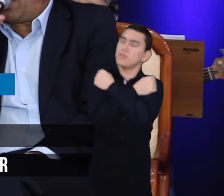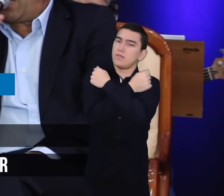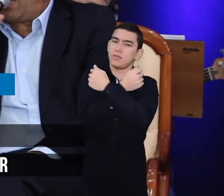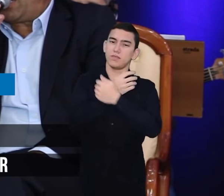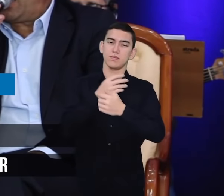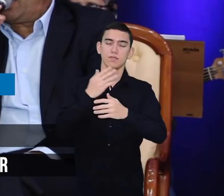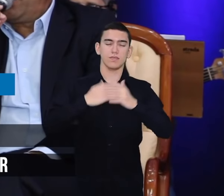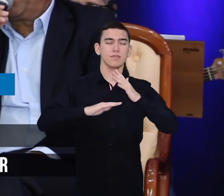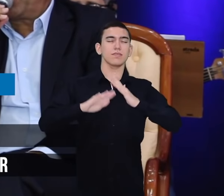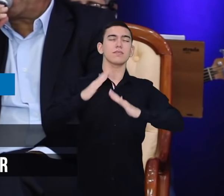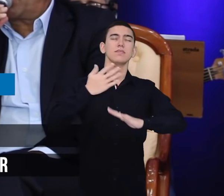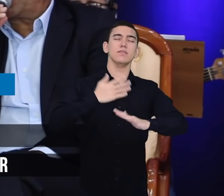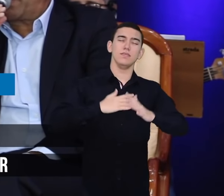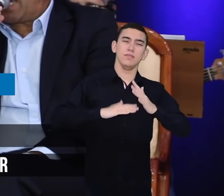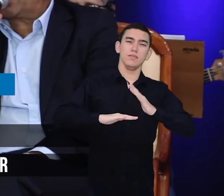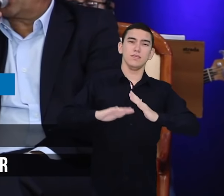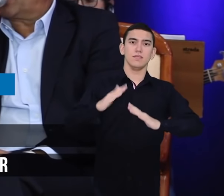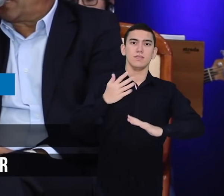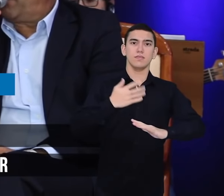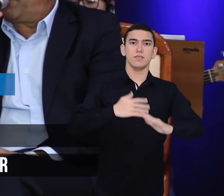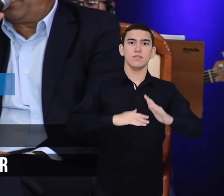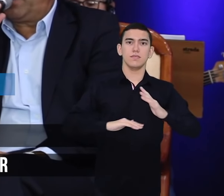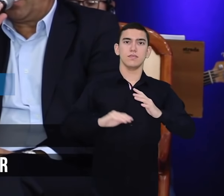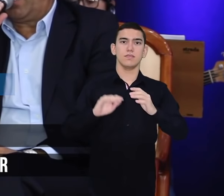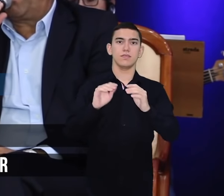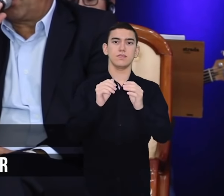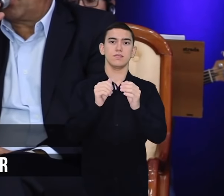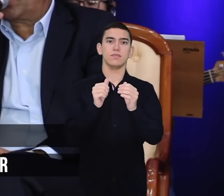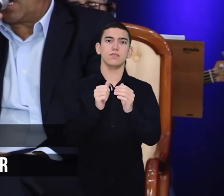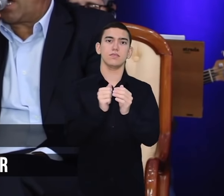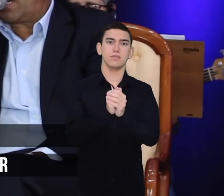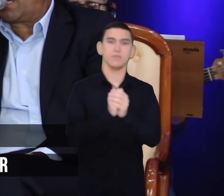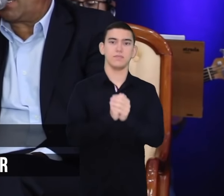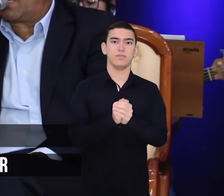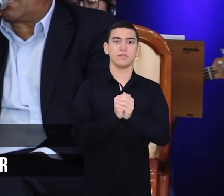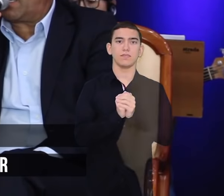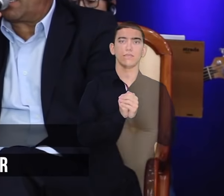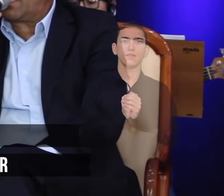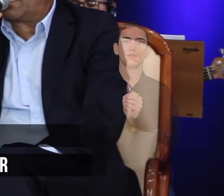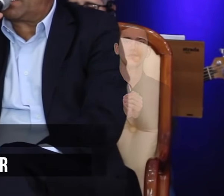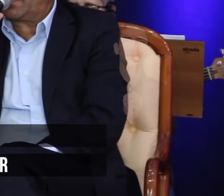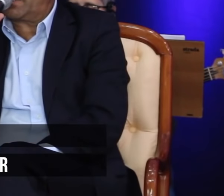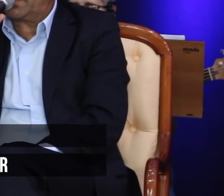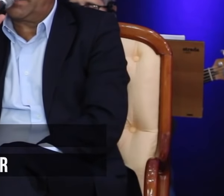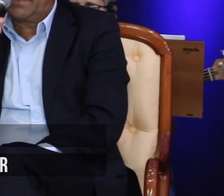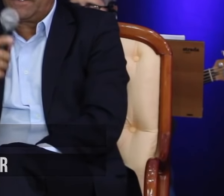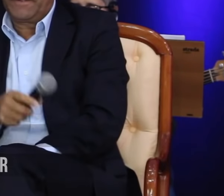vá nos teus braços enfim repousar.